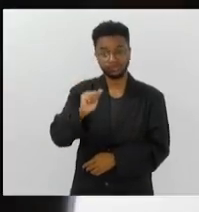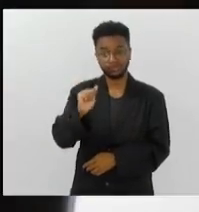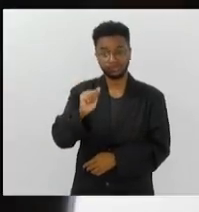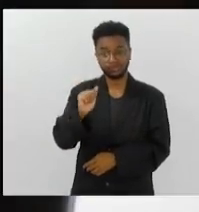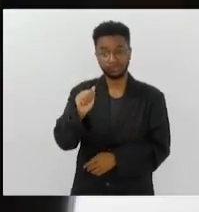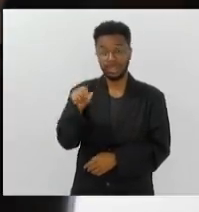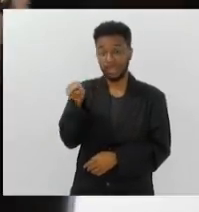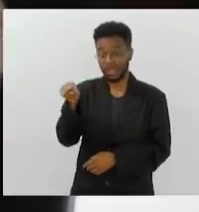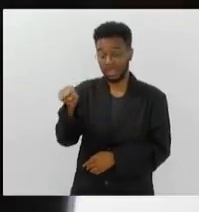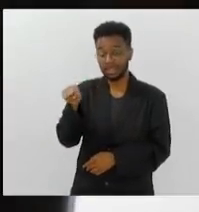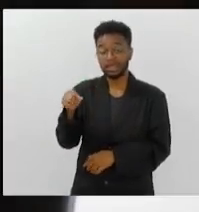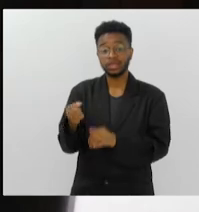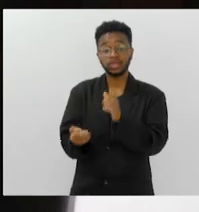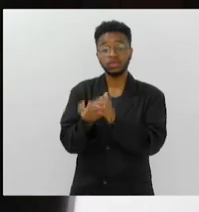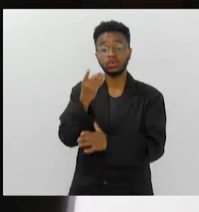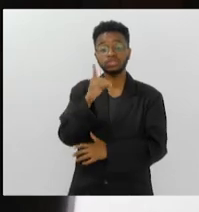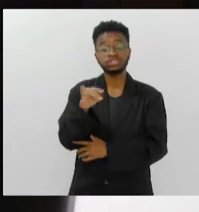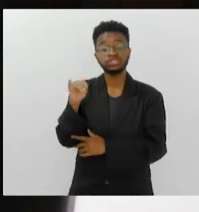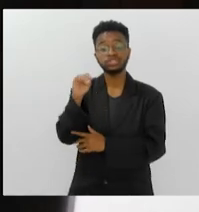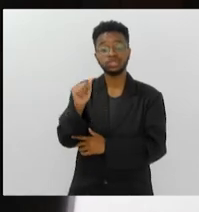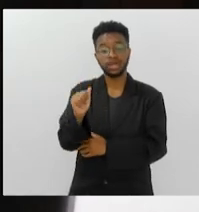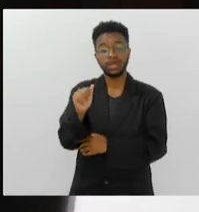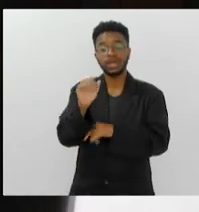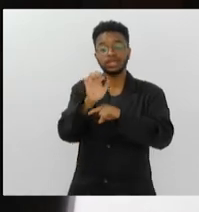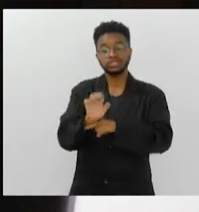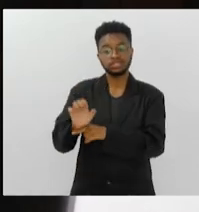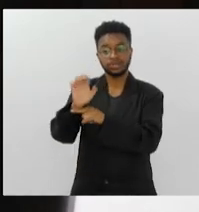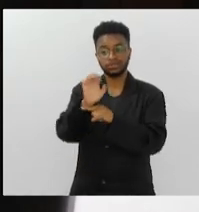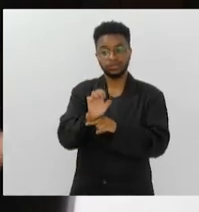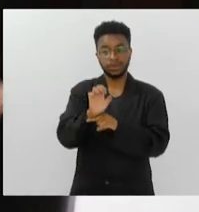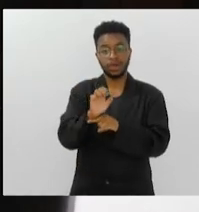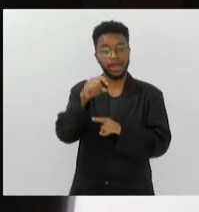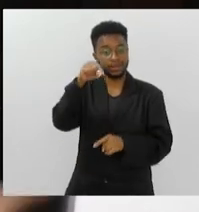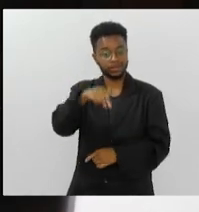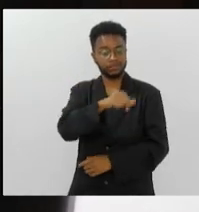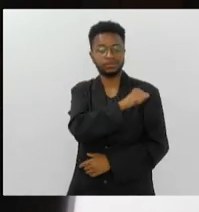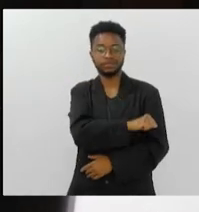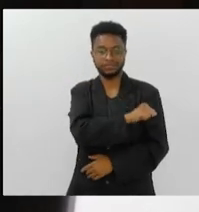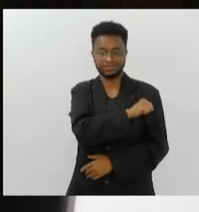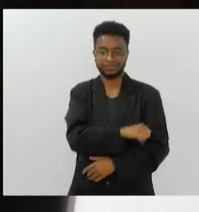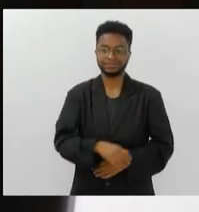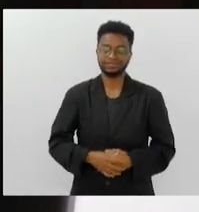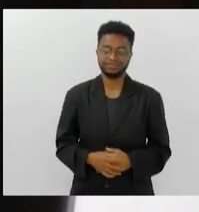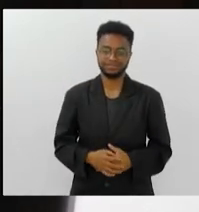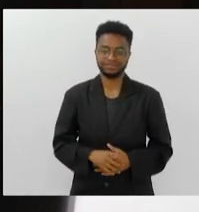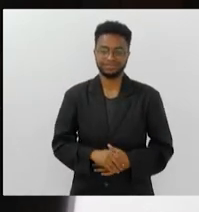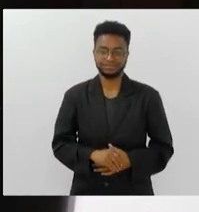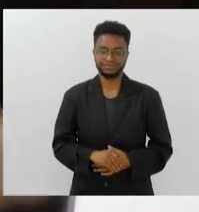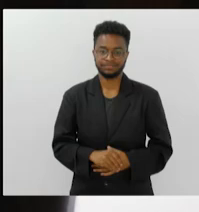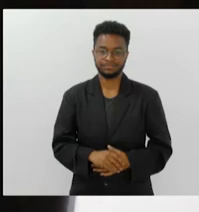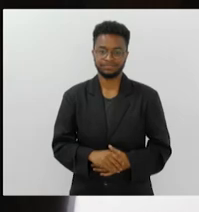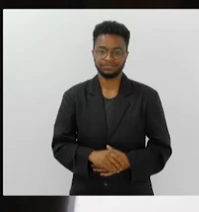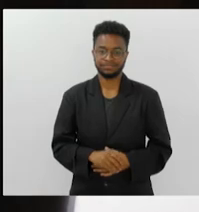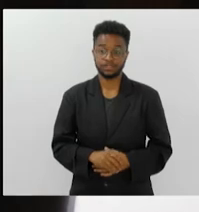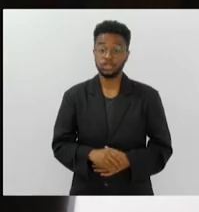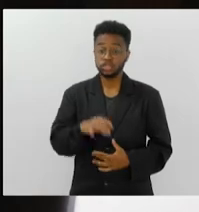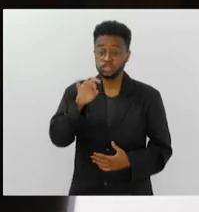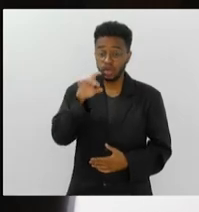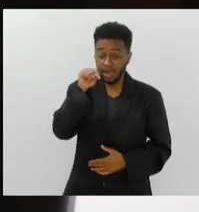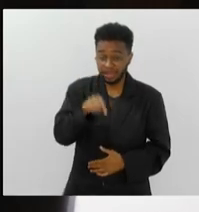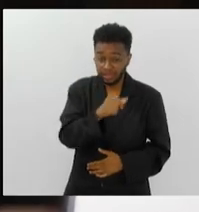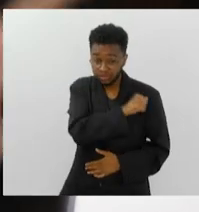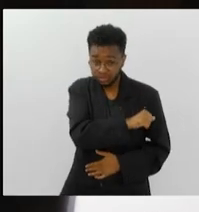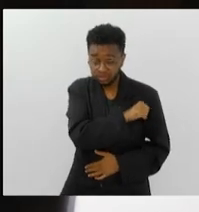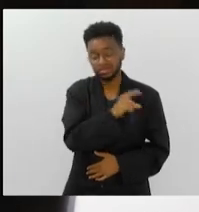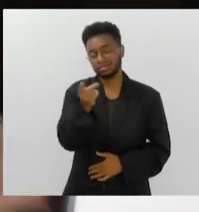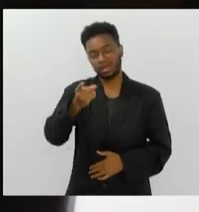o seu Orlandino criou o Dia Estadual do Cipeiro no estado do Rio de Janeiro, deputado Chico Machado. E não foi só no estado do Rio de Janeiro,